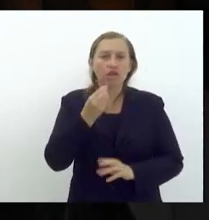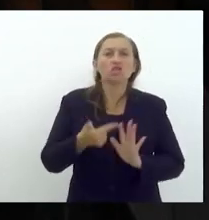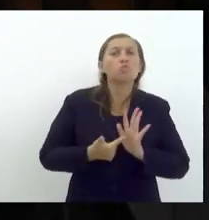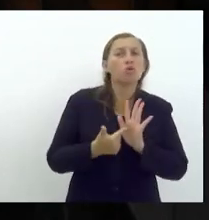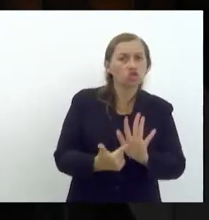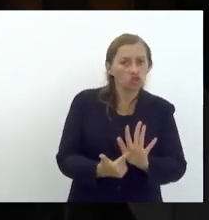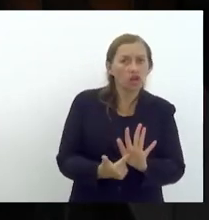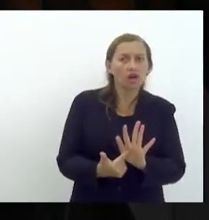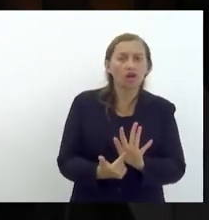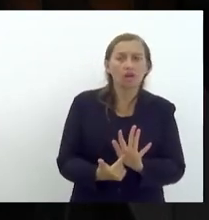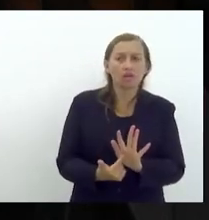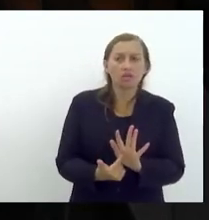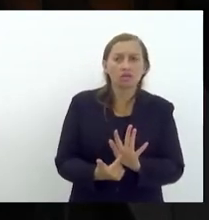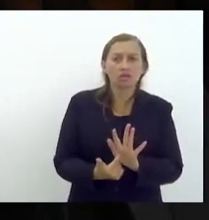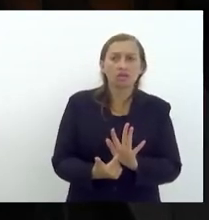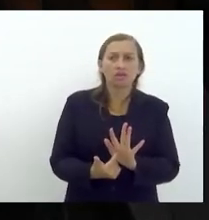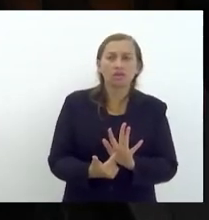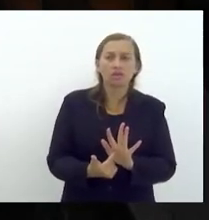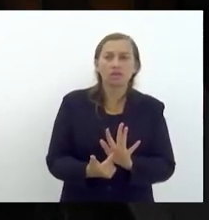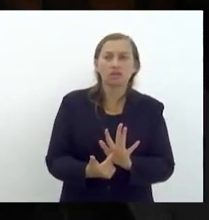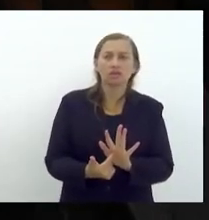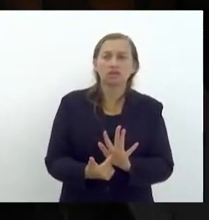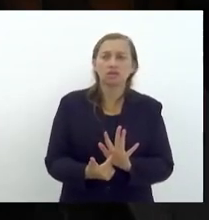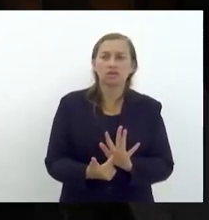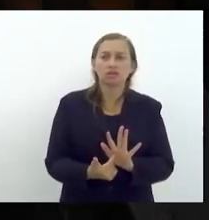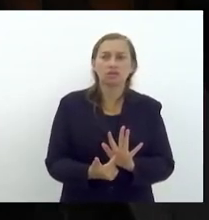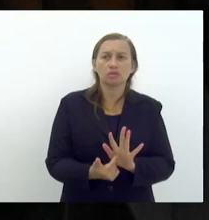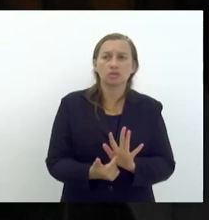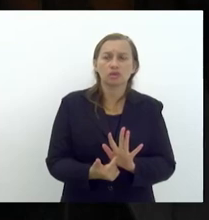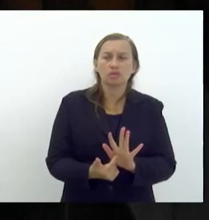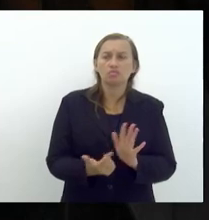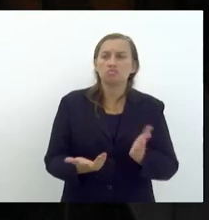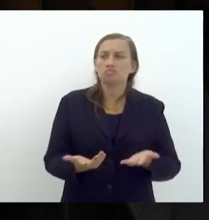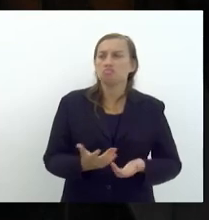que seria conveniente